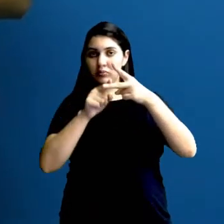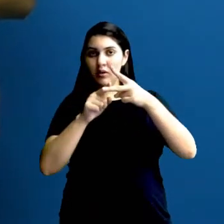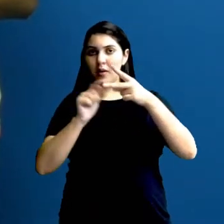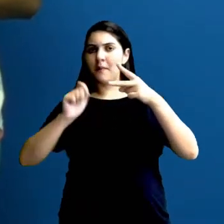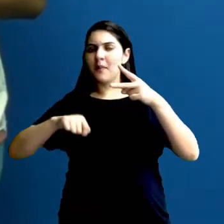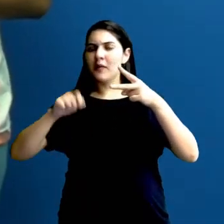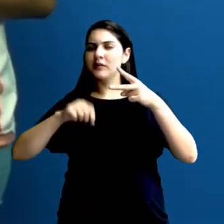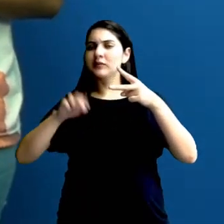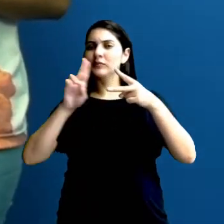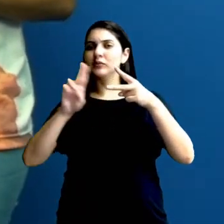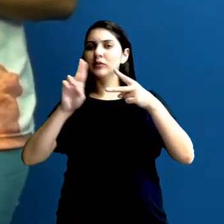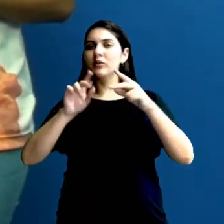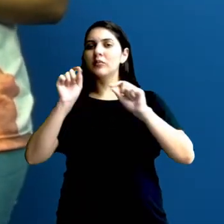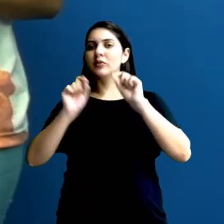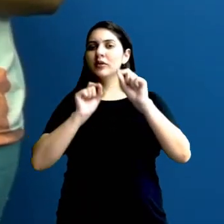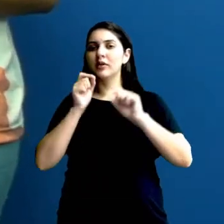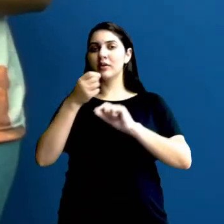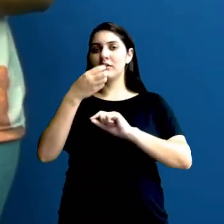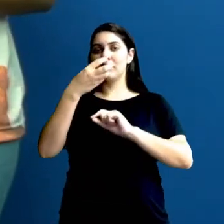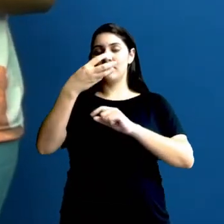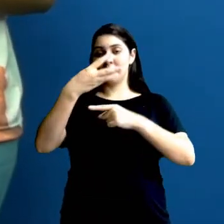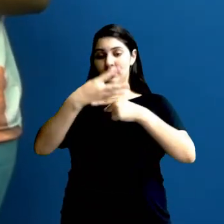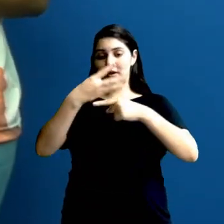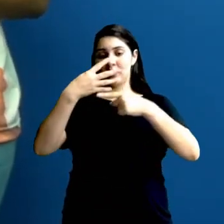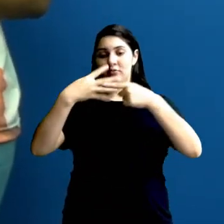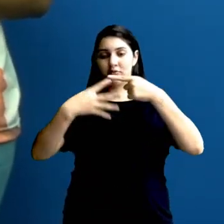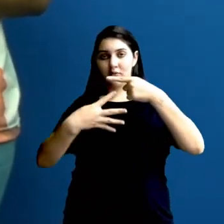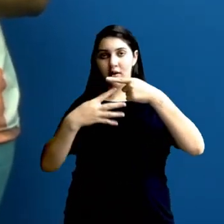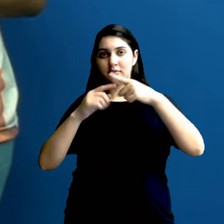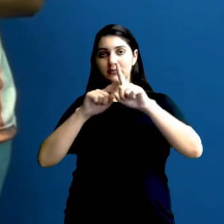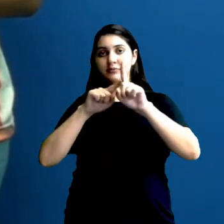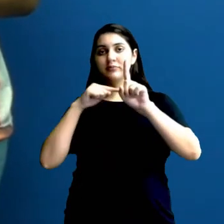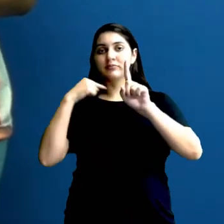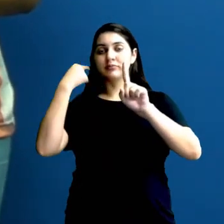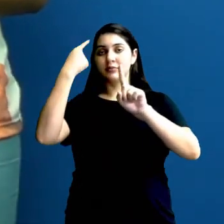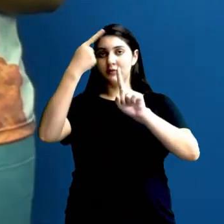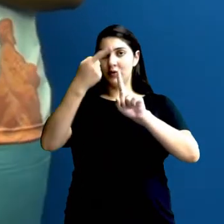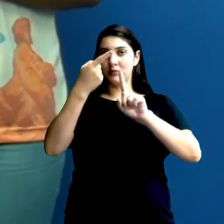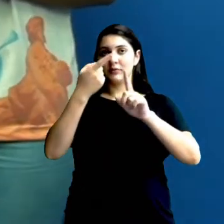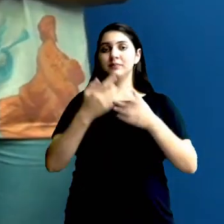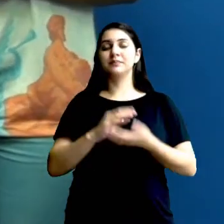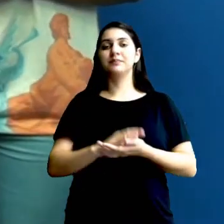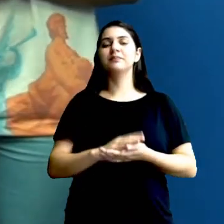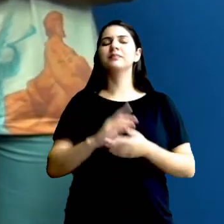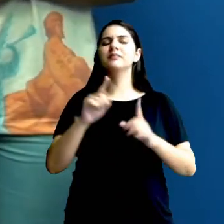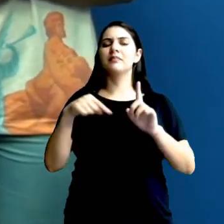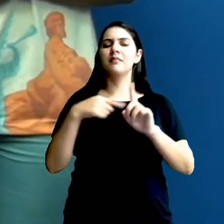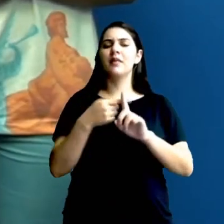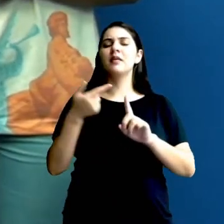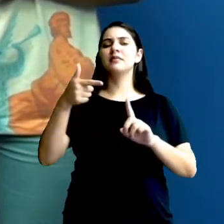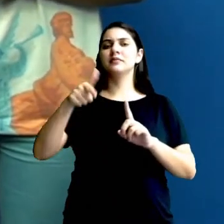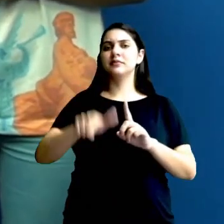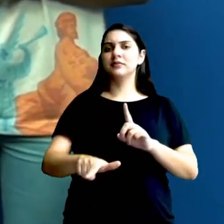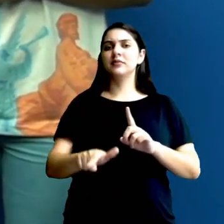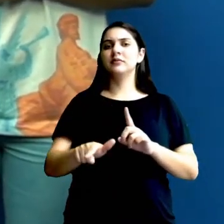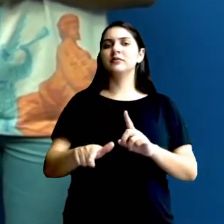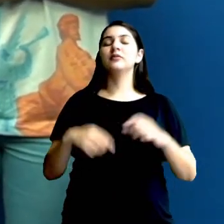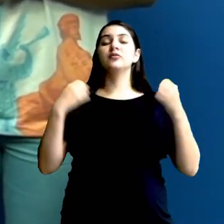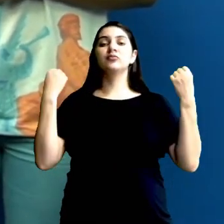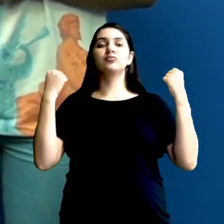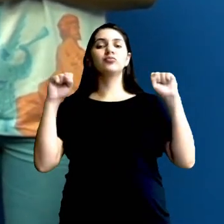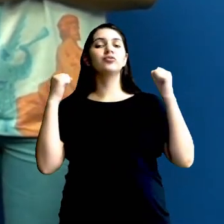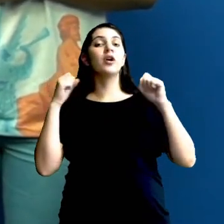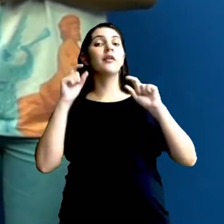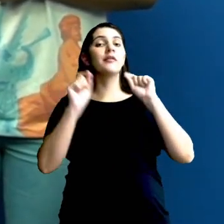a gente também pode nomear como 3/4 de volta. Mais uma vez a ginasta,